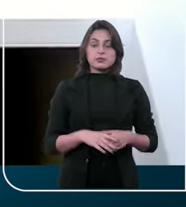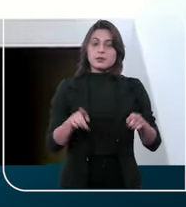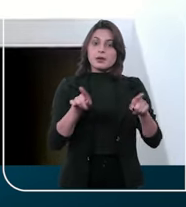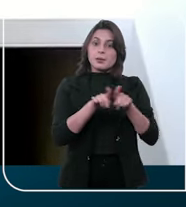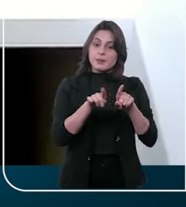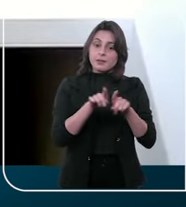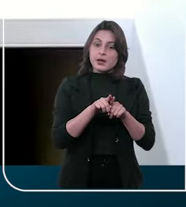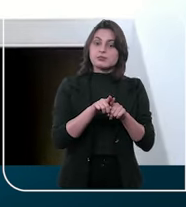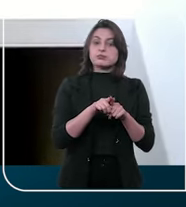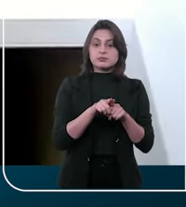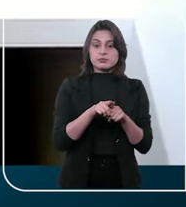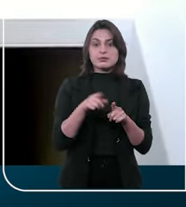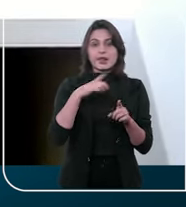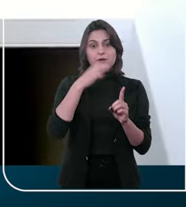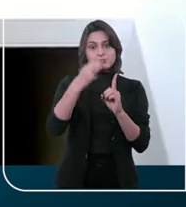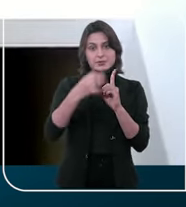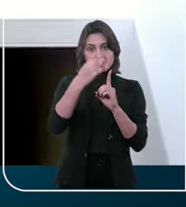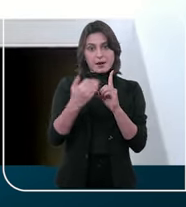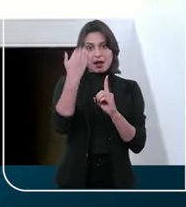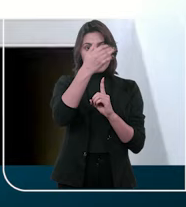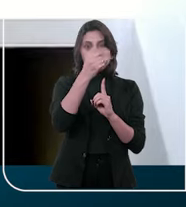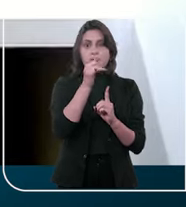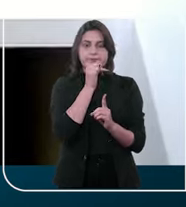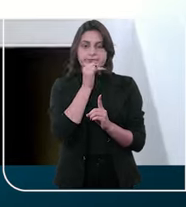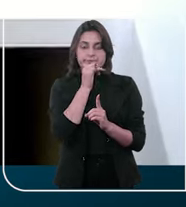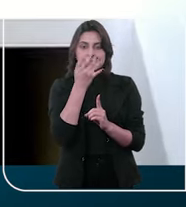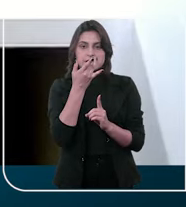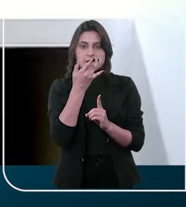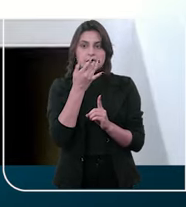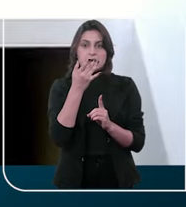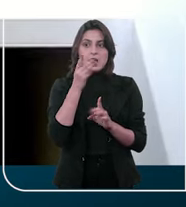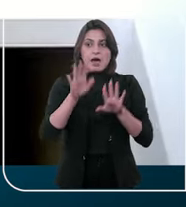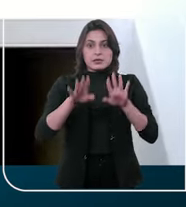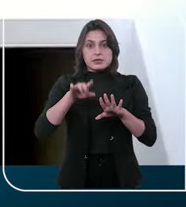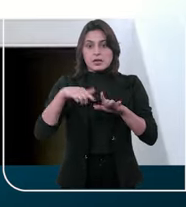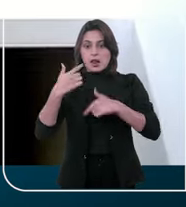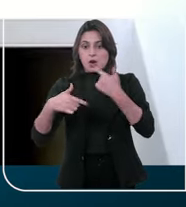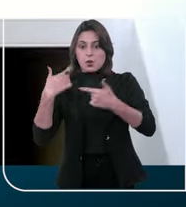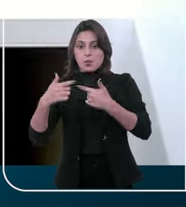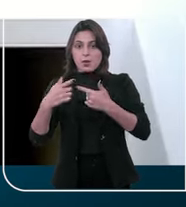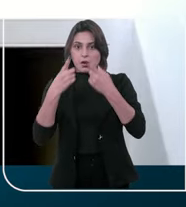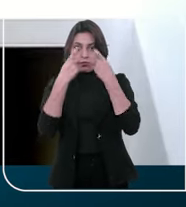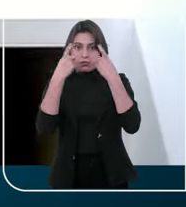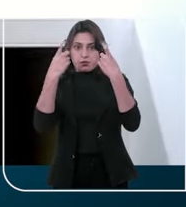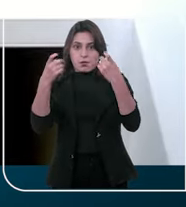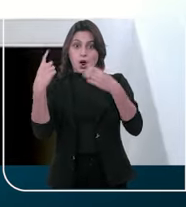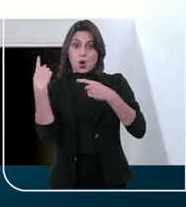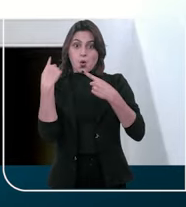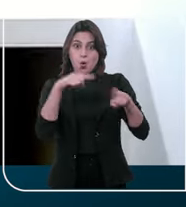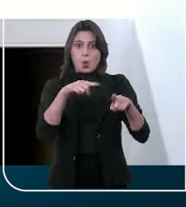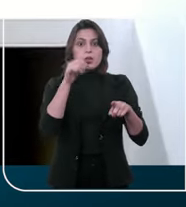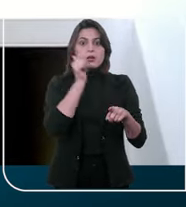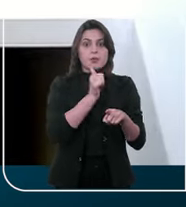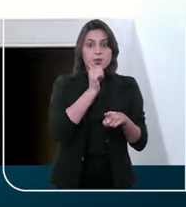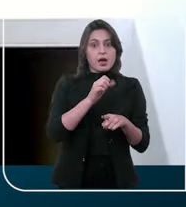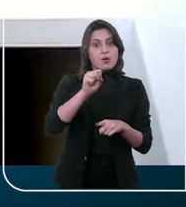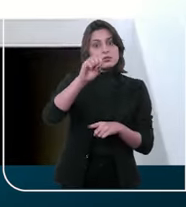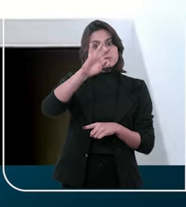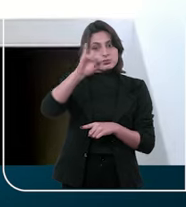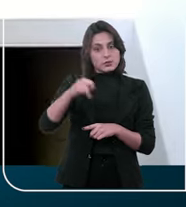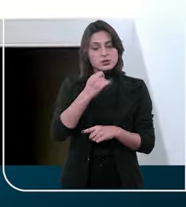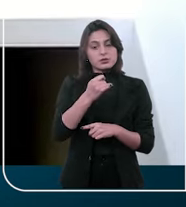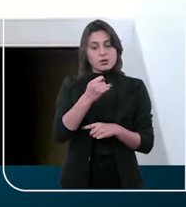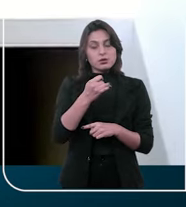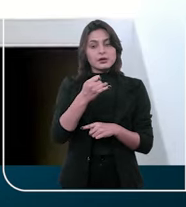desembargador de justiça que havia praticado um crime de violência doméstica familiar contra a mulher, o STJ entendeu que predominaria o foro por prerrogativa de